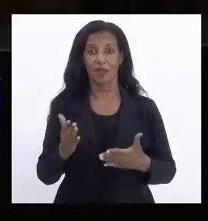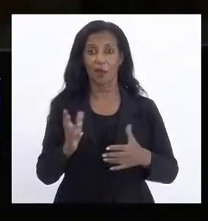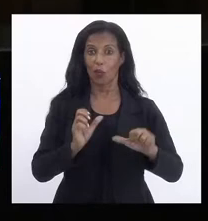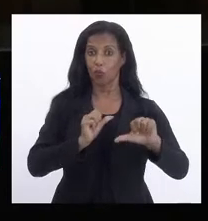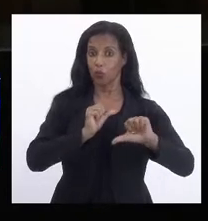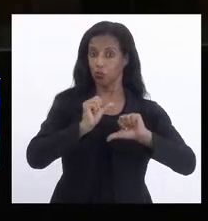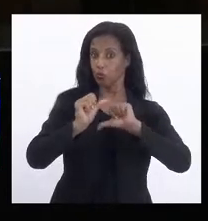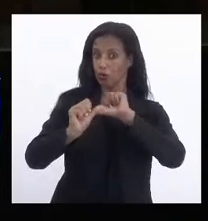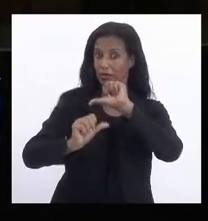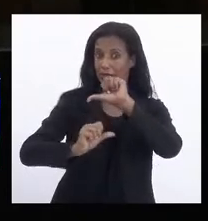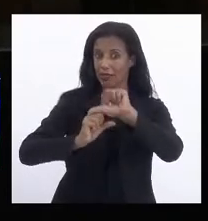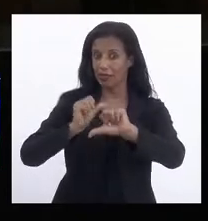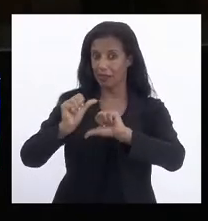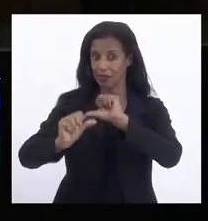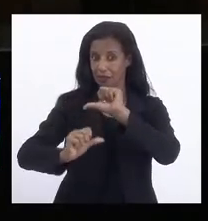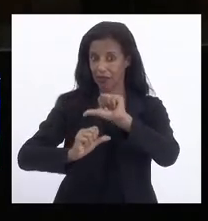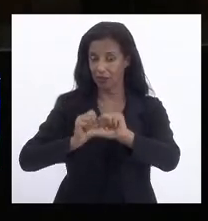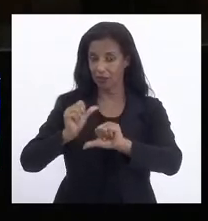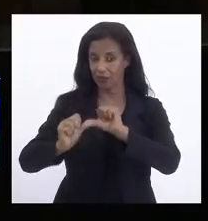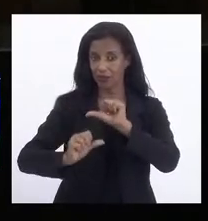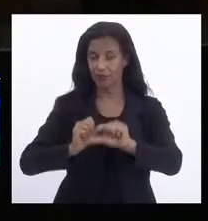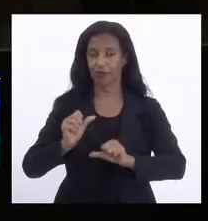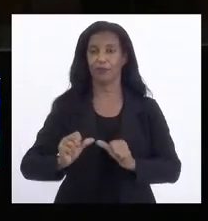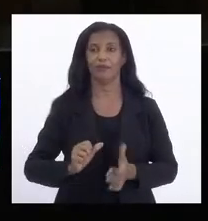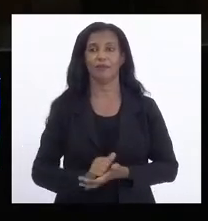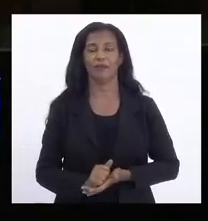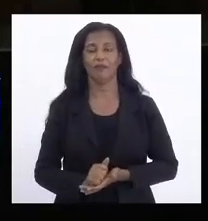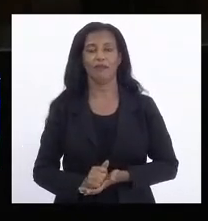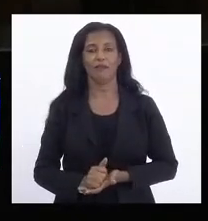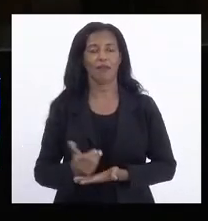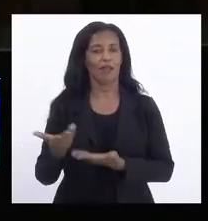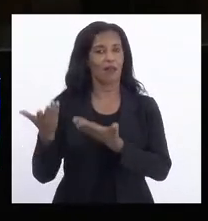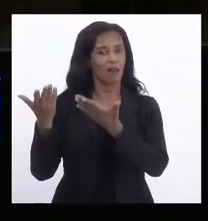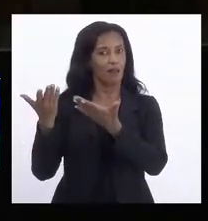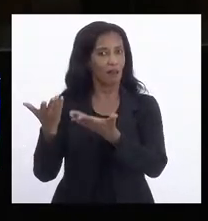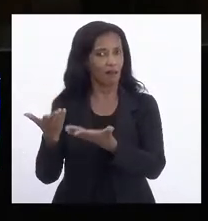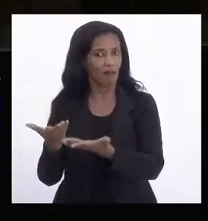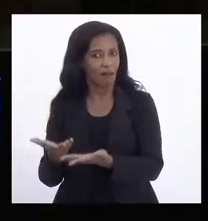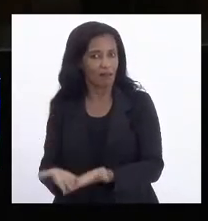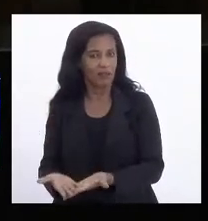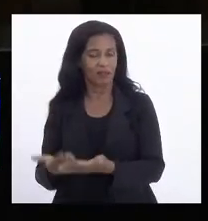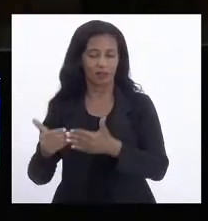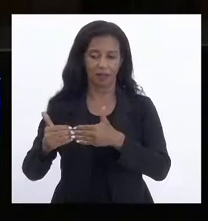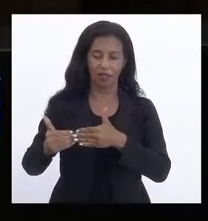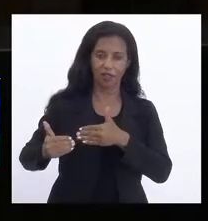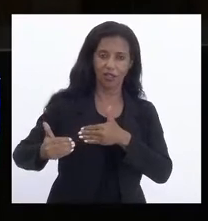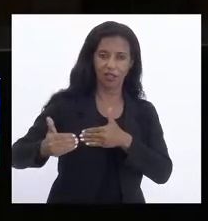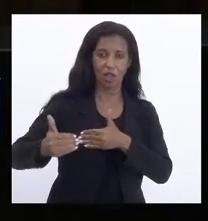passando a ser, daí em diante, um